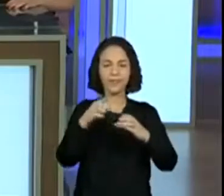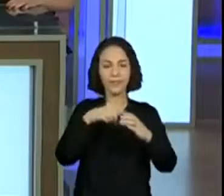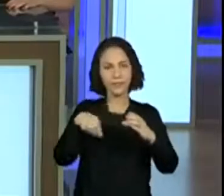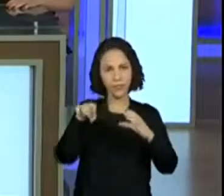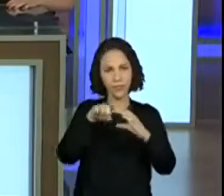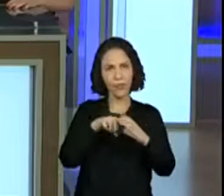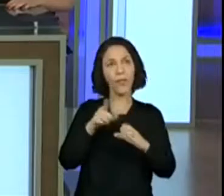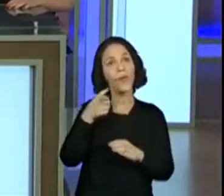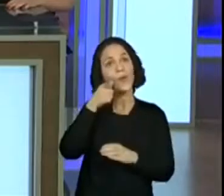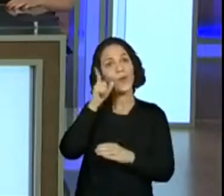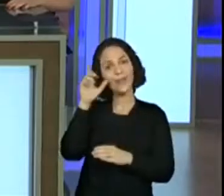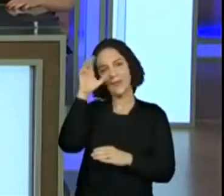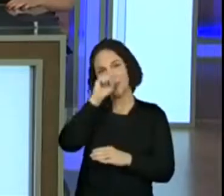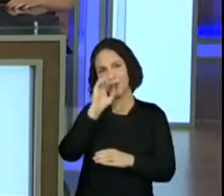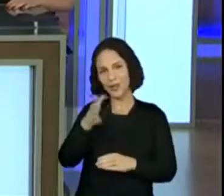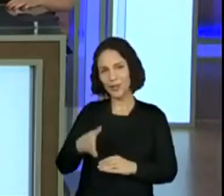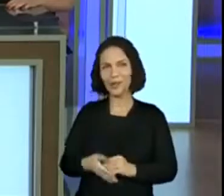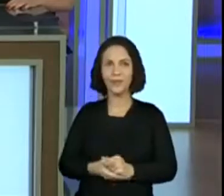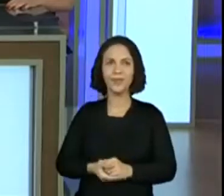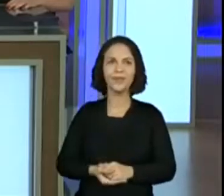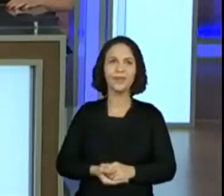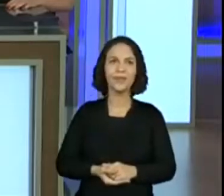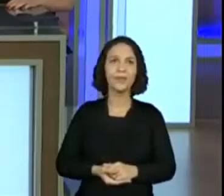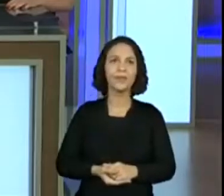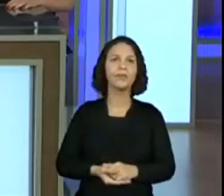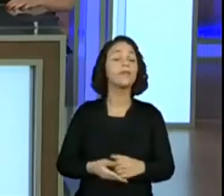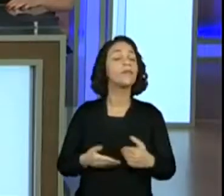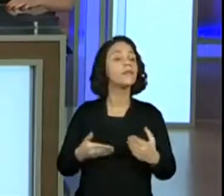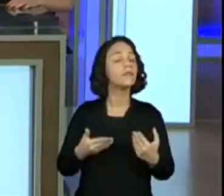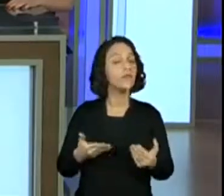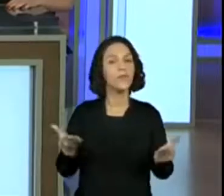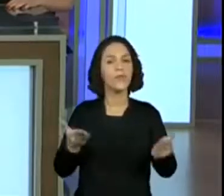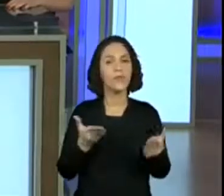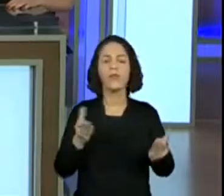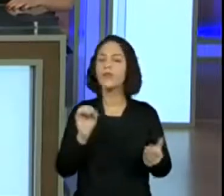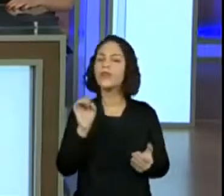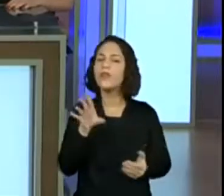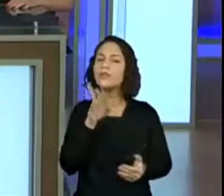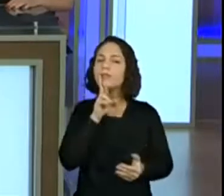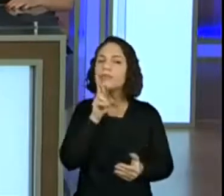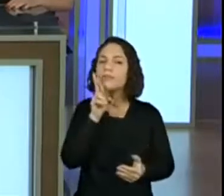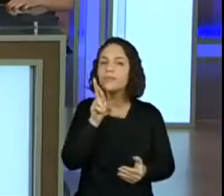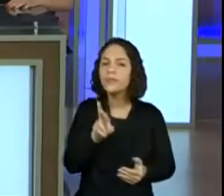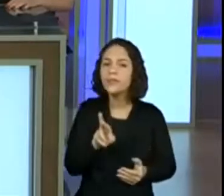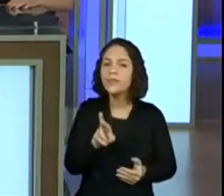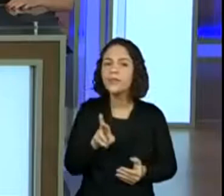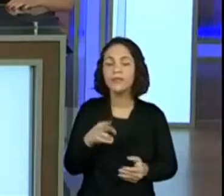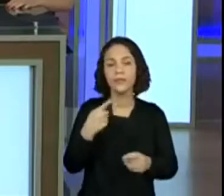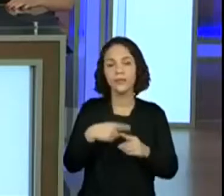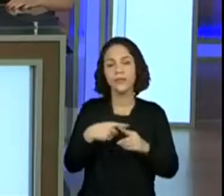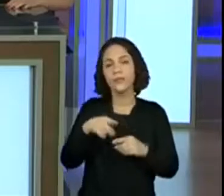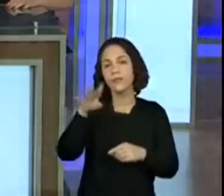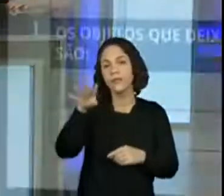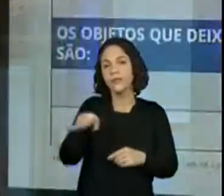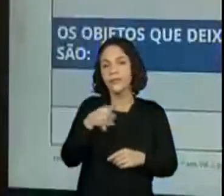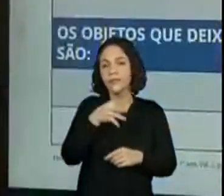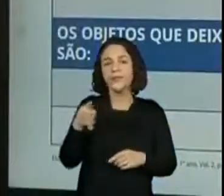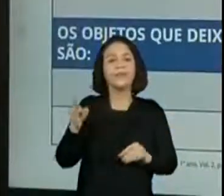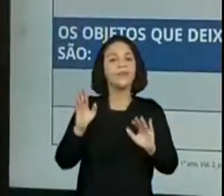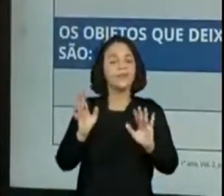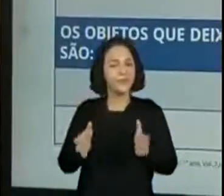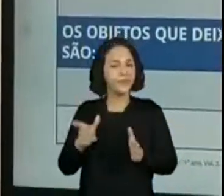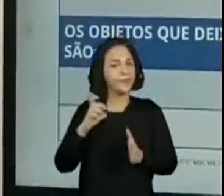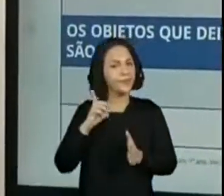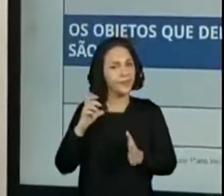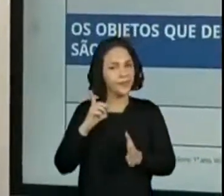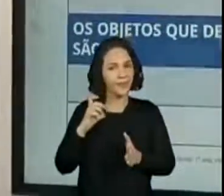viu ontem. Então, olha só, aqui a gente só vai responder porque ficou bem naquela tabela ali já, né?